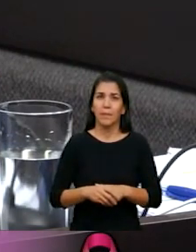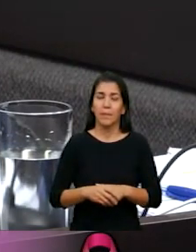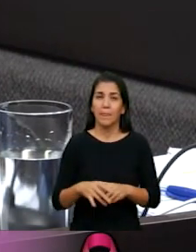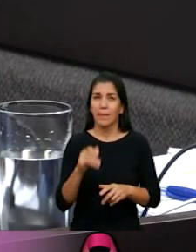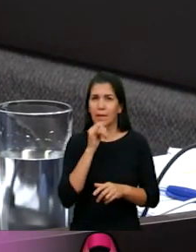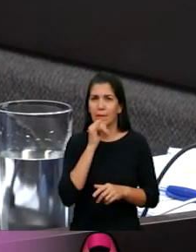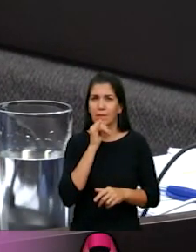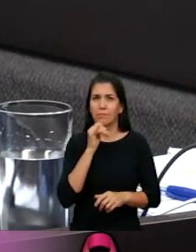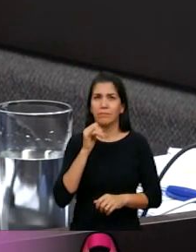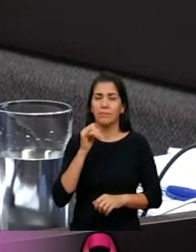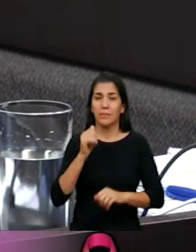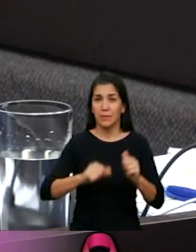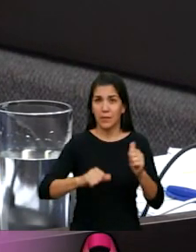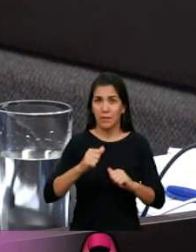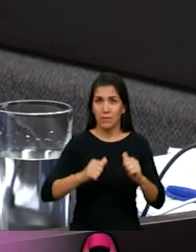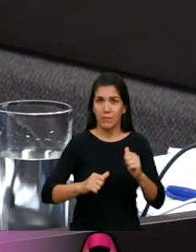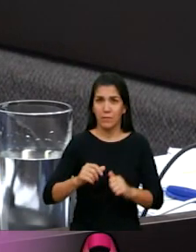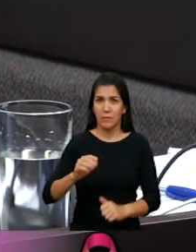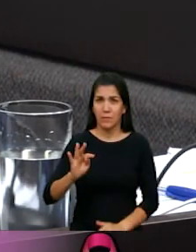Tribunal de Justiça,